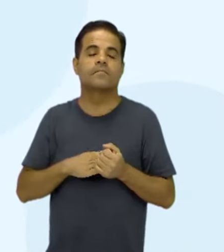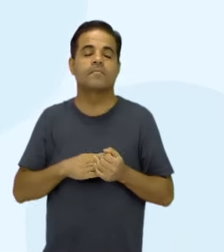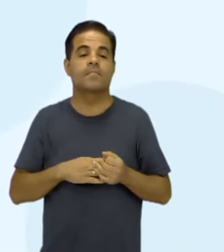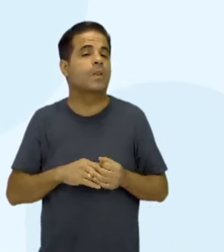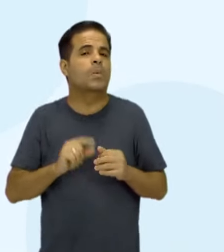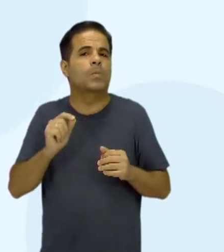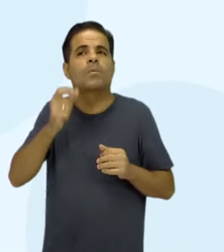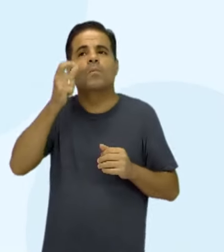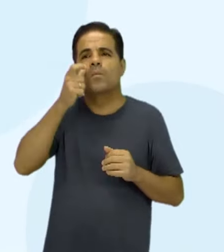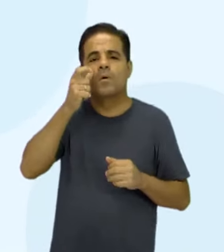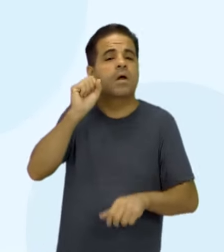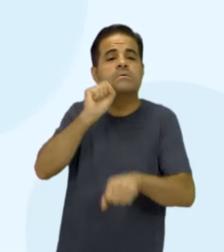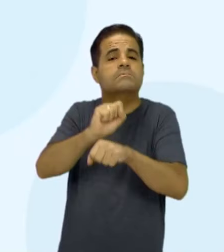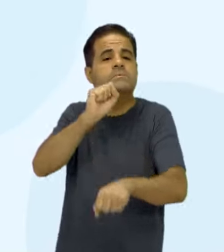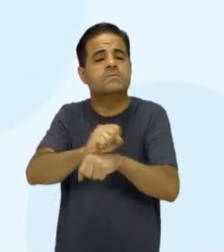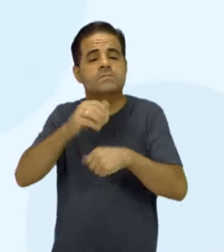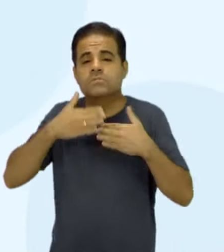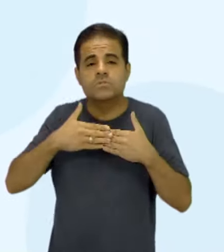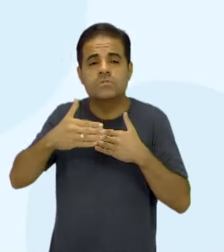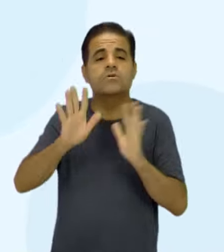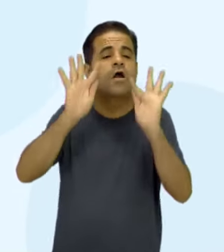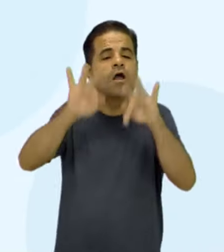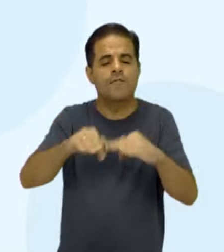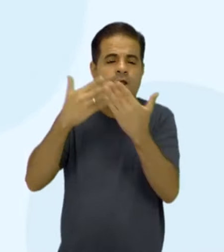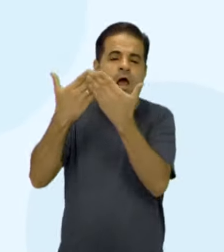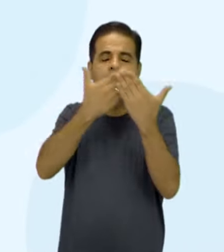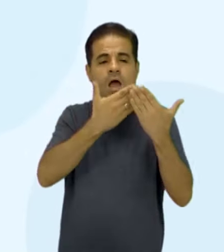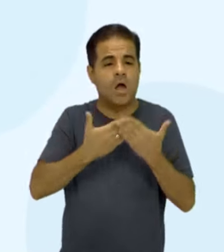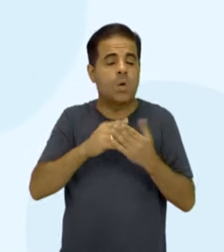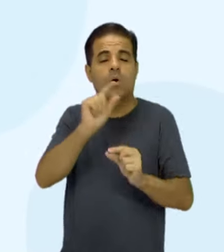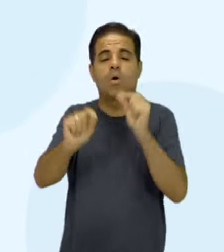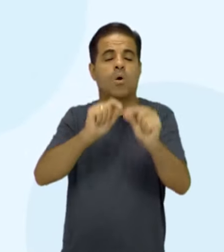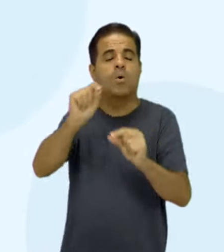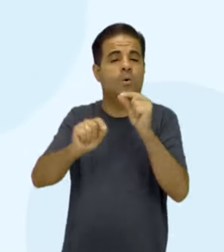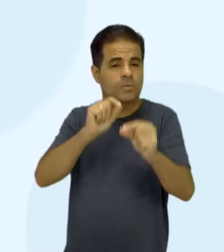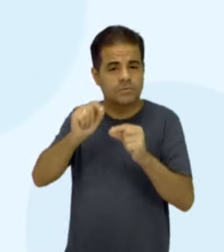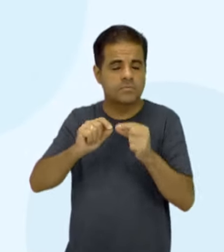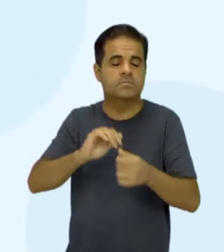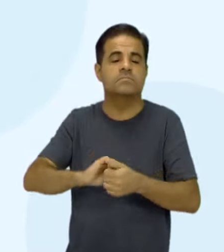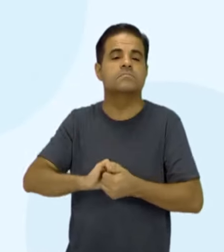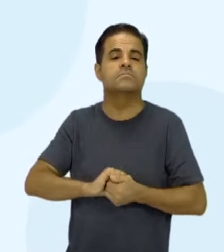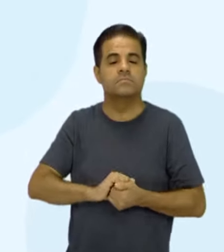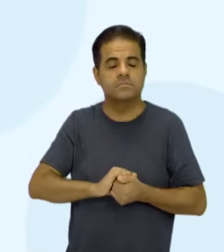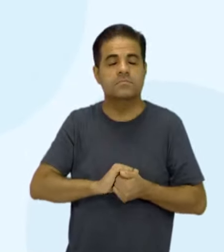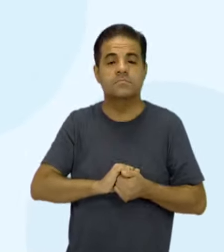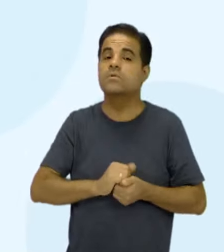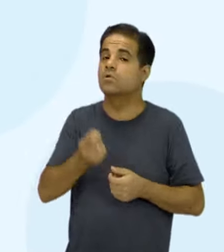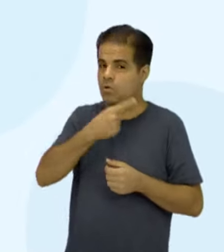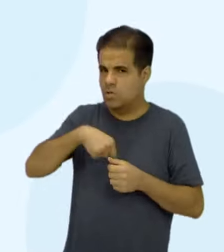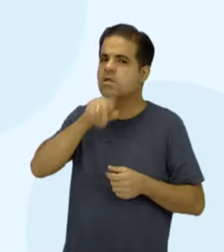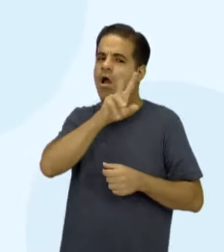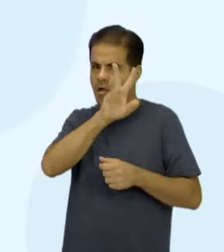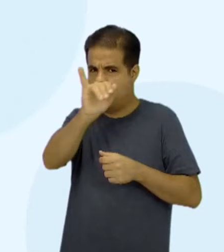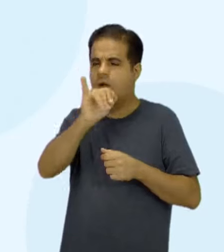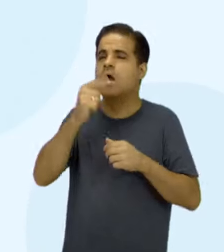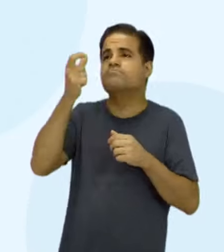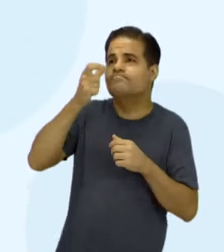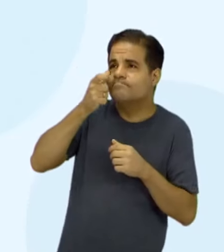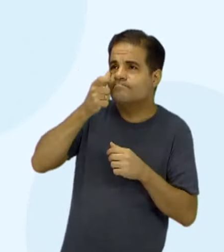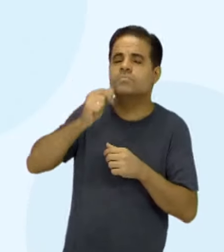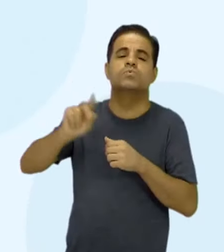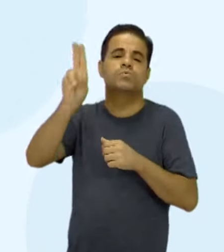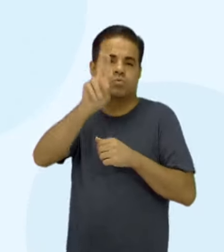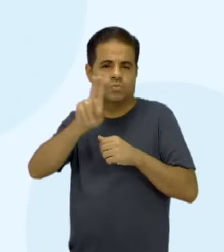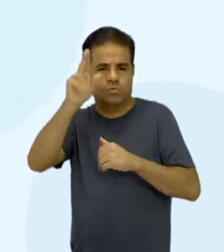Etec eu acho que que a gente espera aí no final dessa alta understand that is by using verniz verdades Então a gente vai a